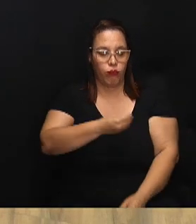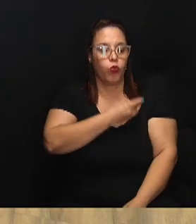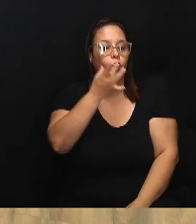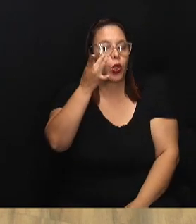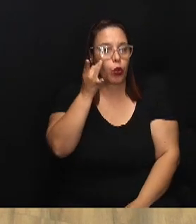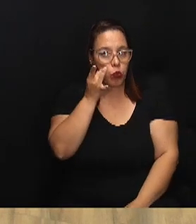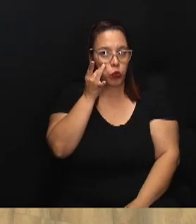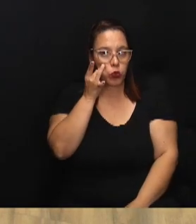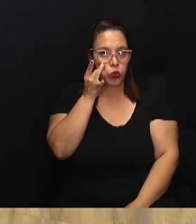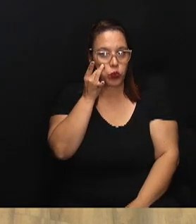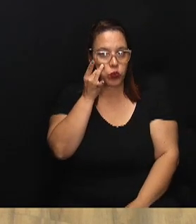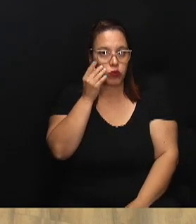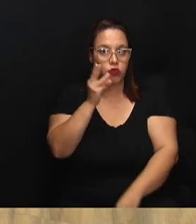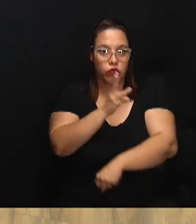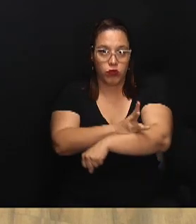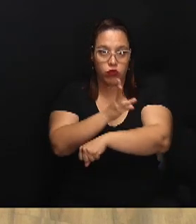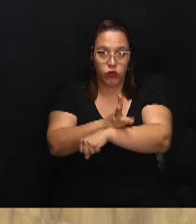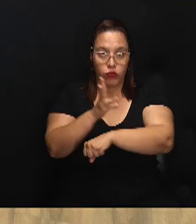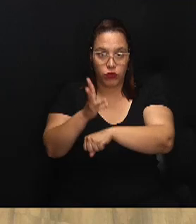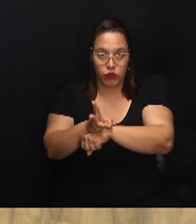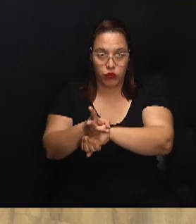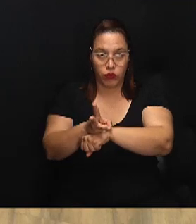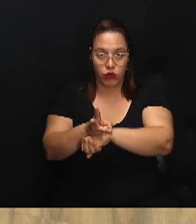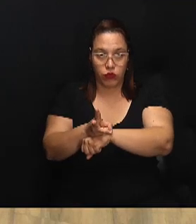pessoalmente, tem lá no site da Câmara